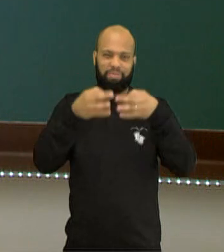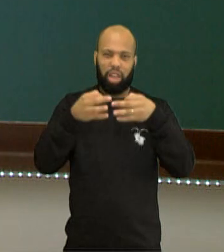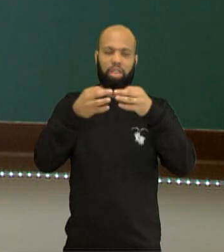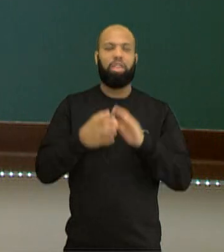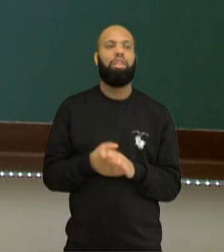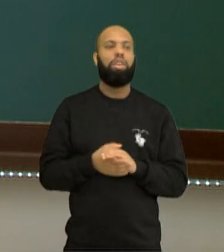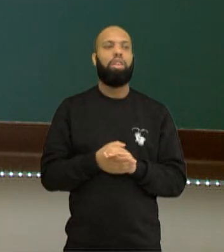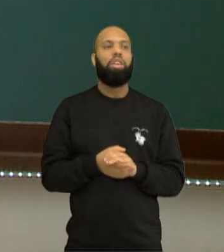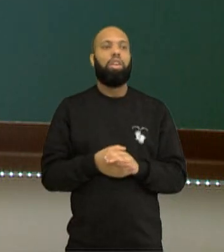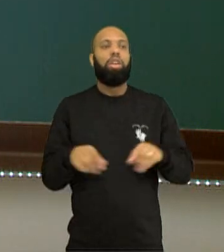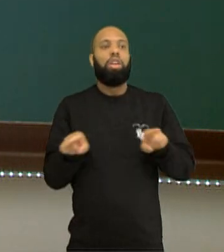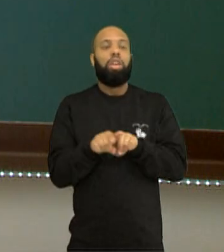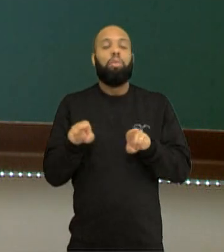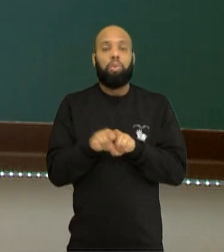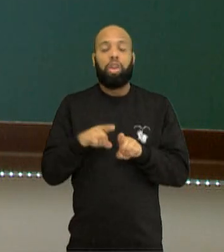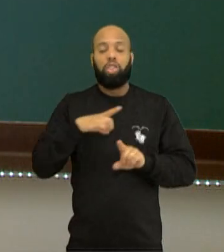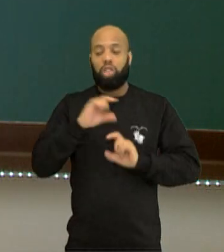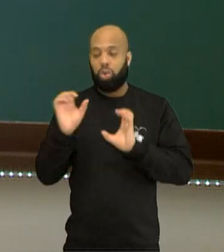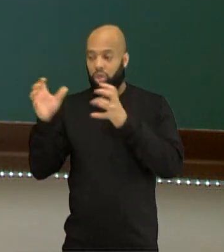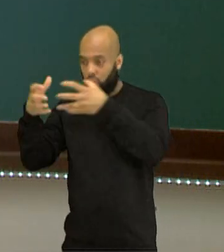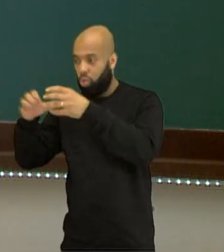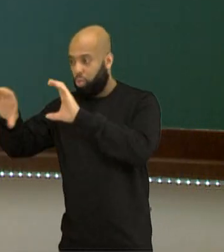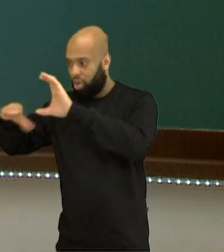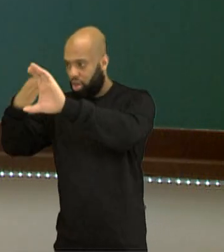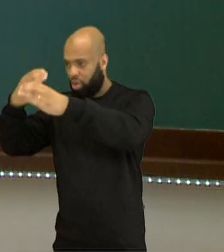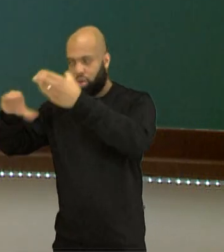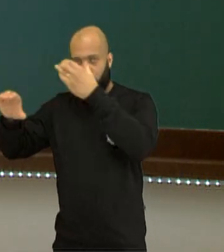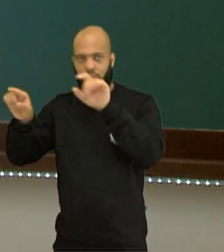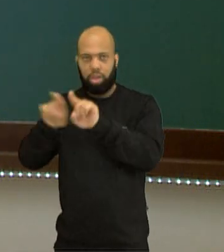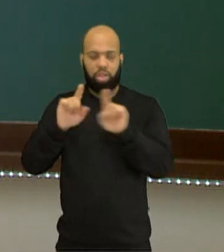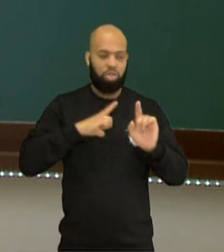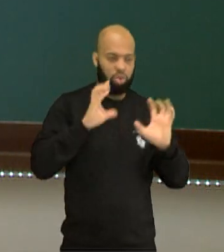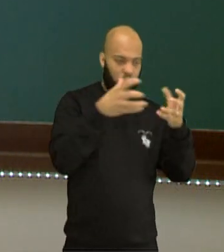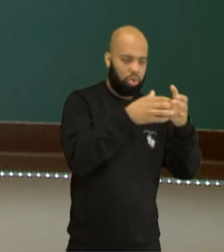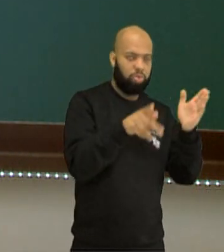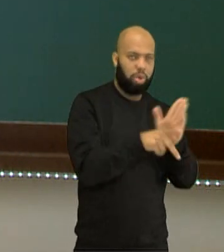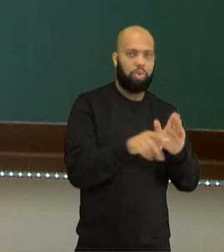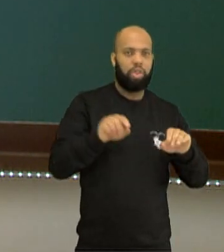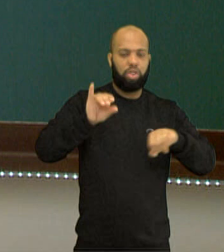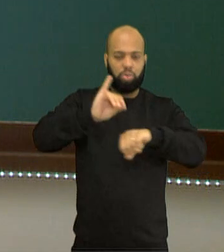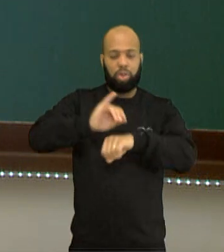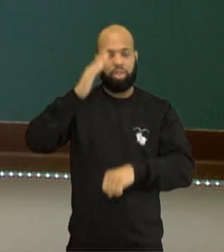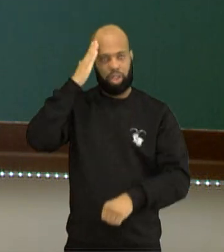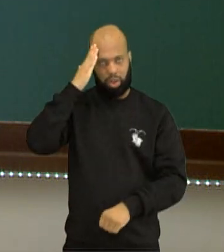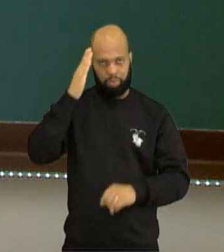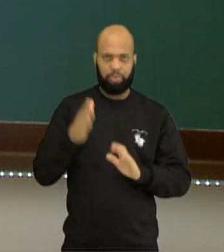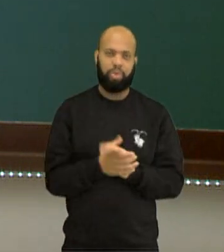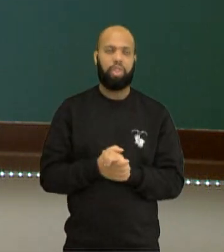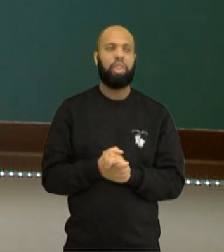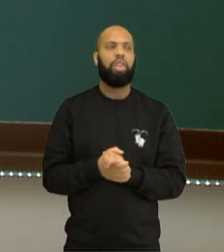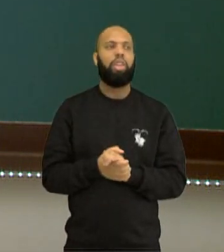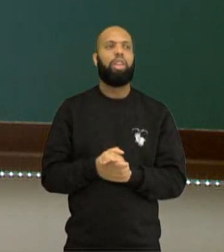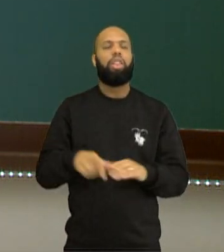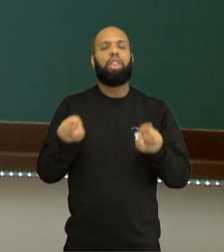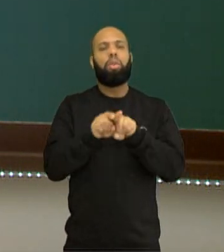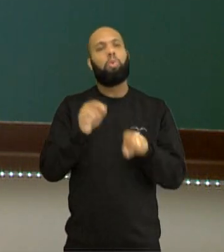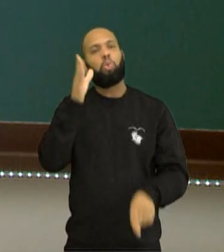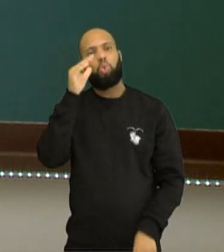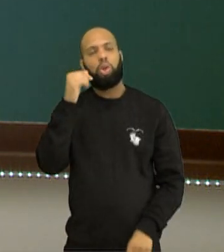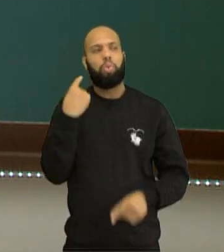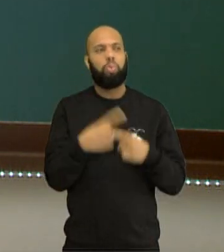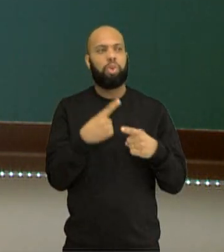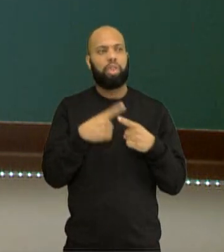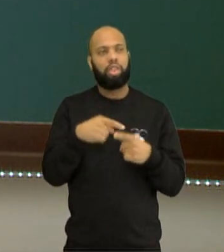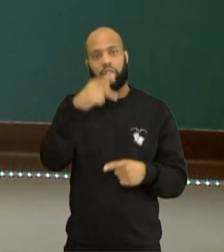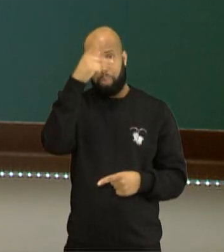que existia uma separação entre cantores e entre instrumentistas. Até uma curiosidade que é bem interessante, que as